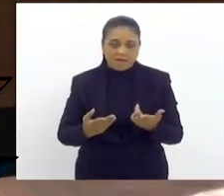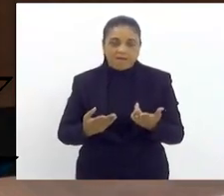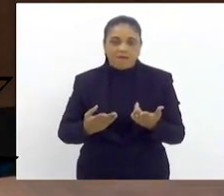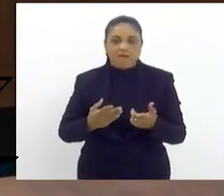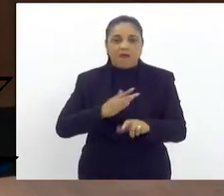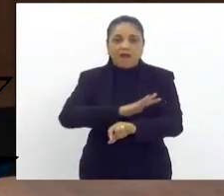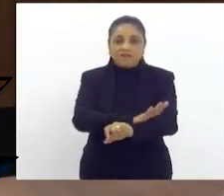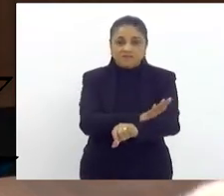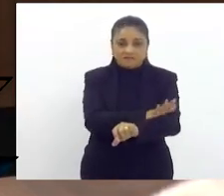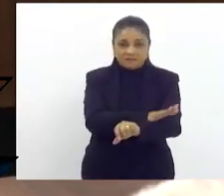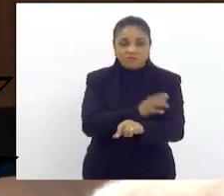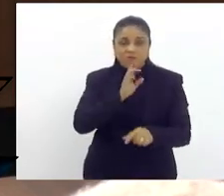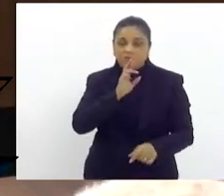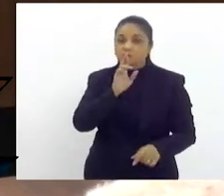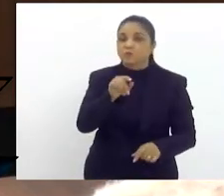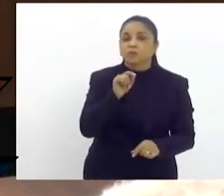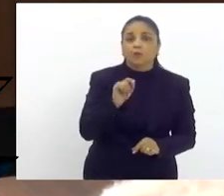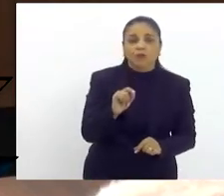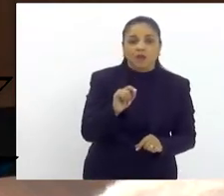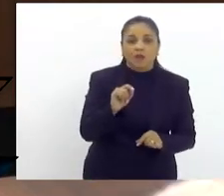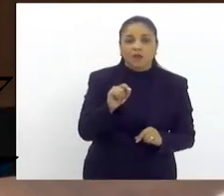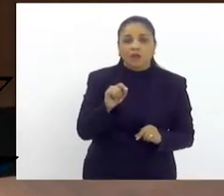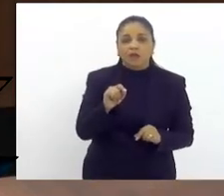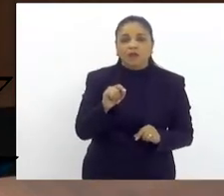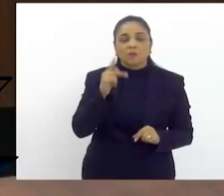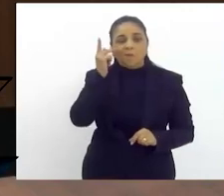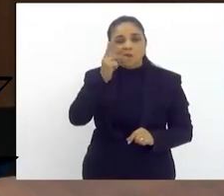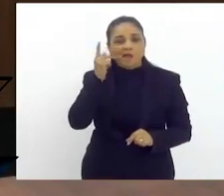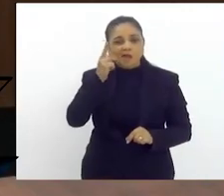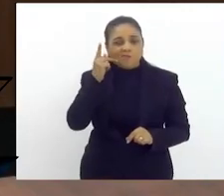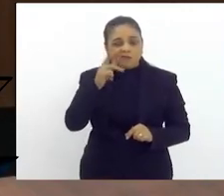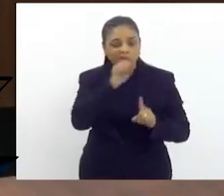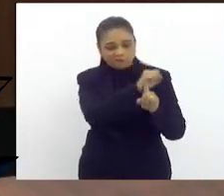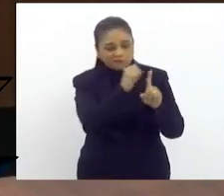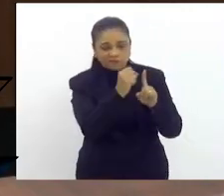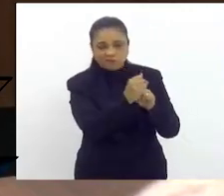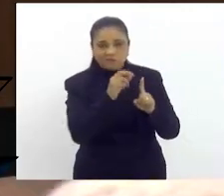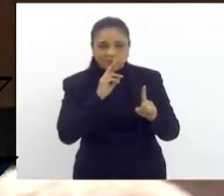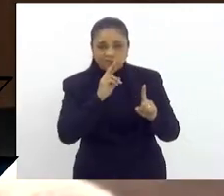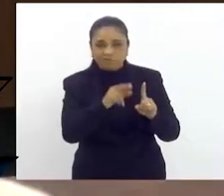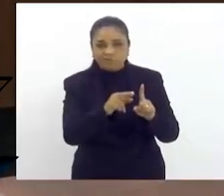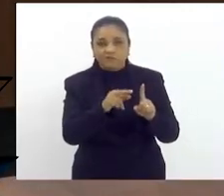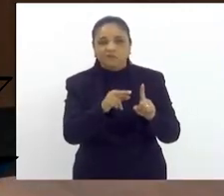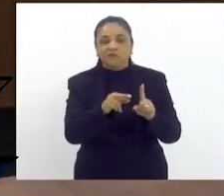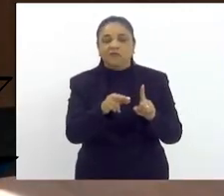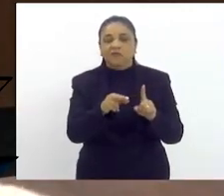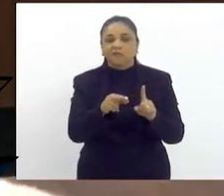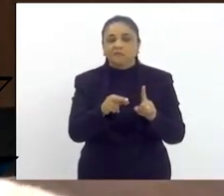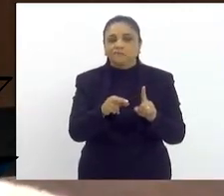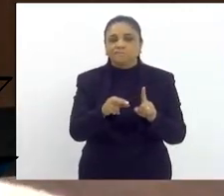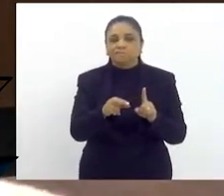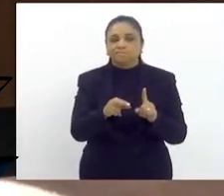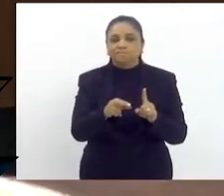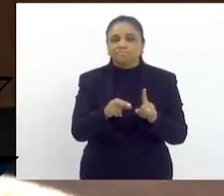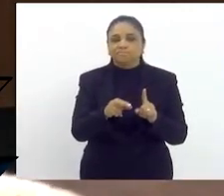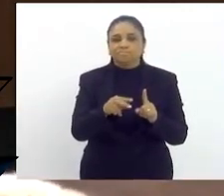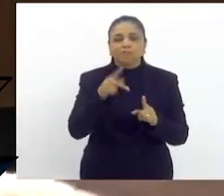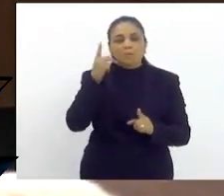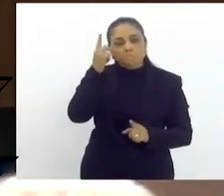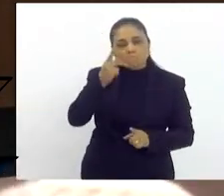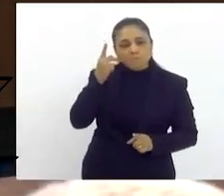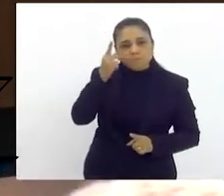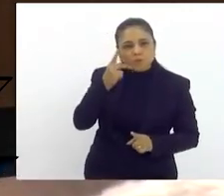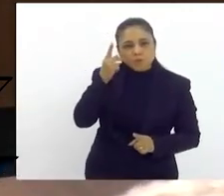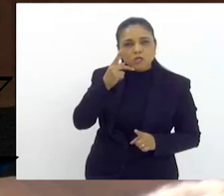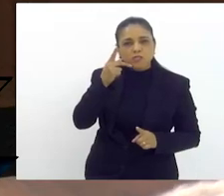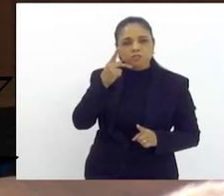responder no Parlamento e para a sociedade e essa é a resposta é politizada